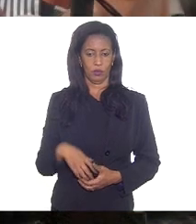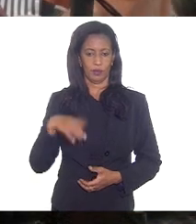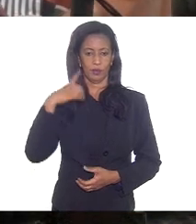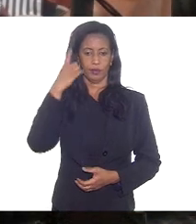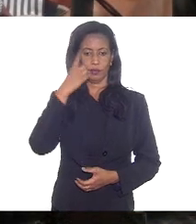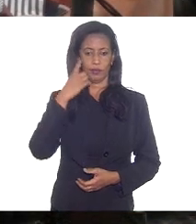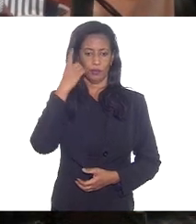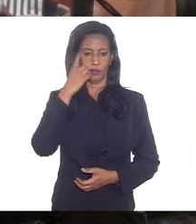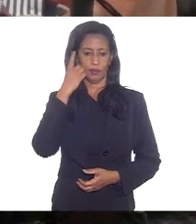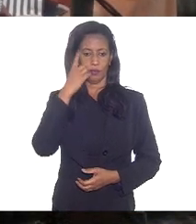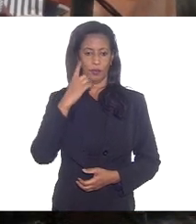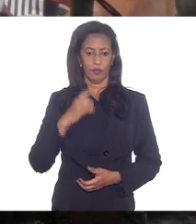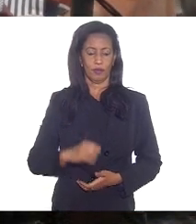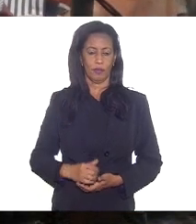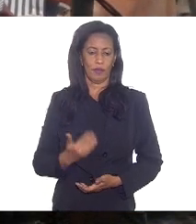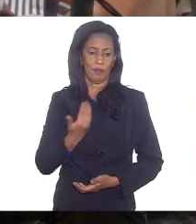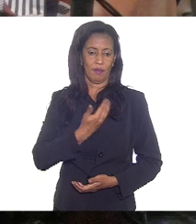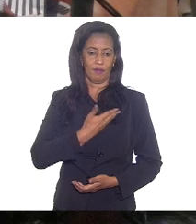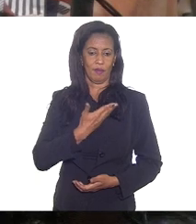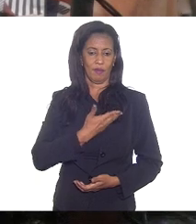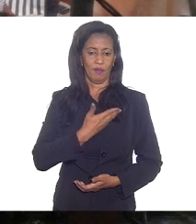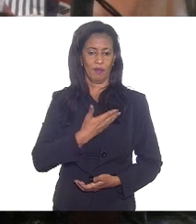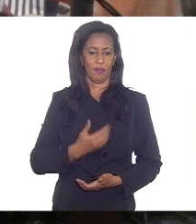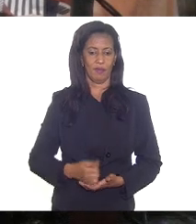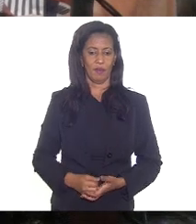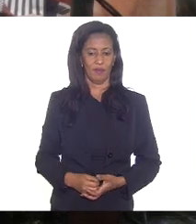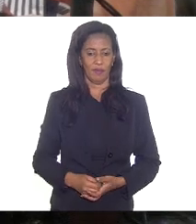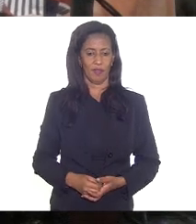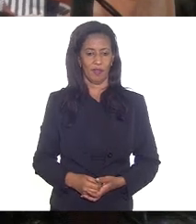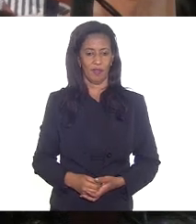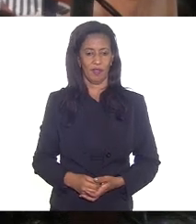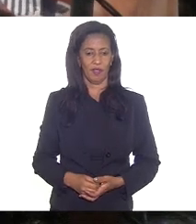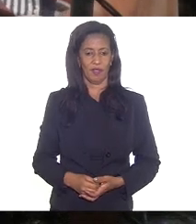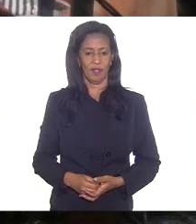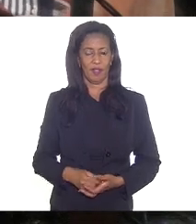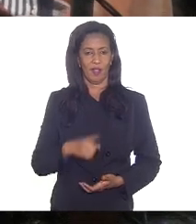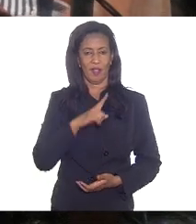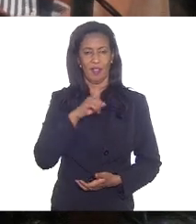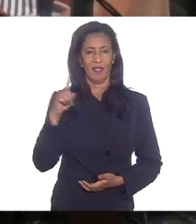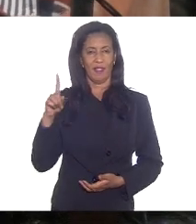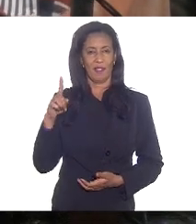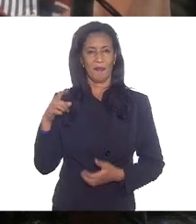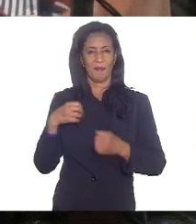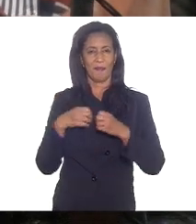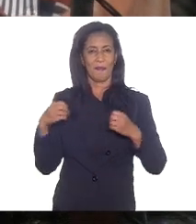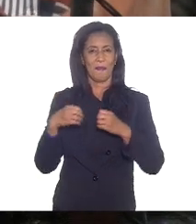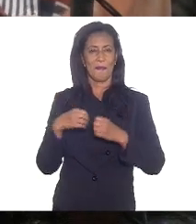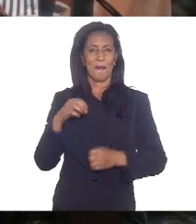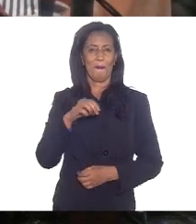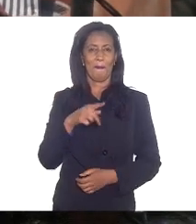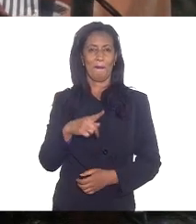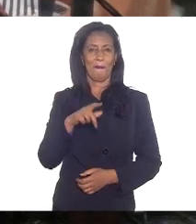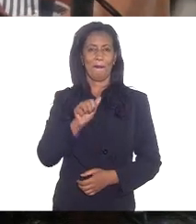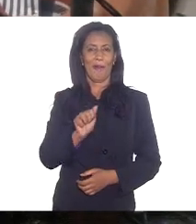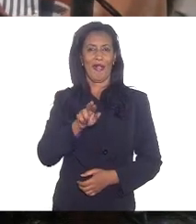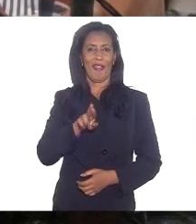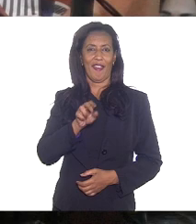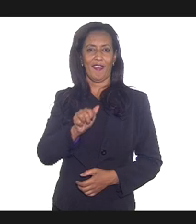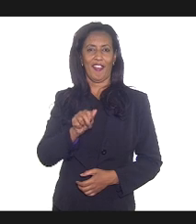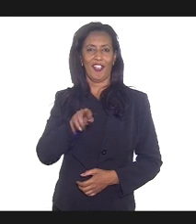Deputado amigo e coronel de Paraty, deputado Eliomar